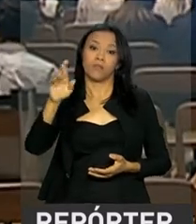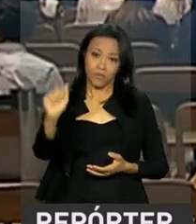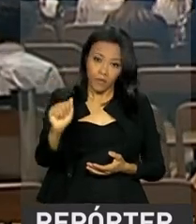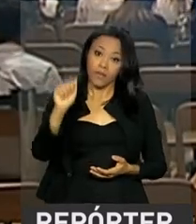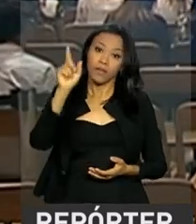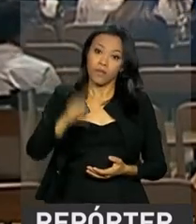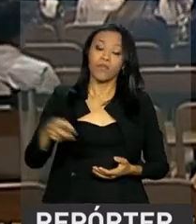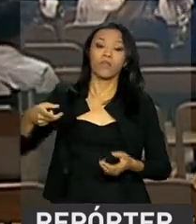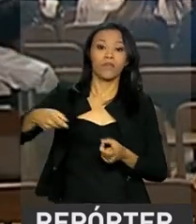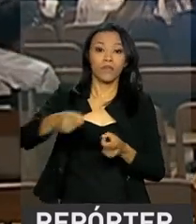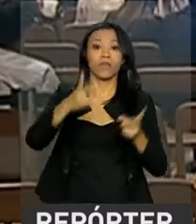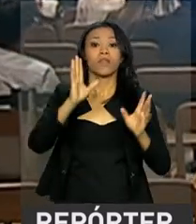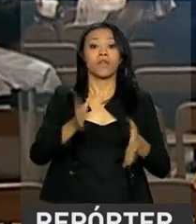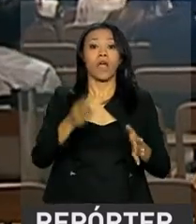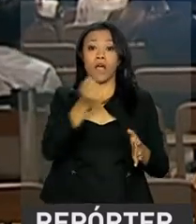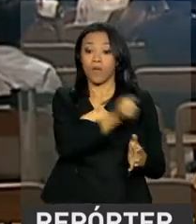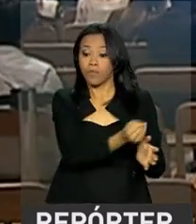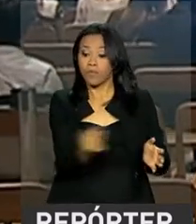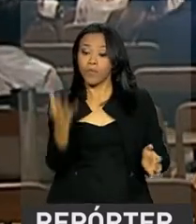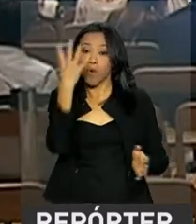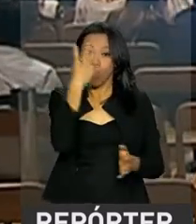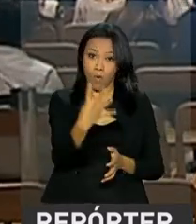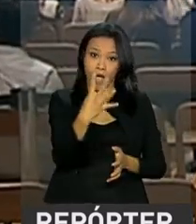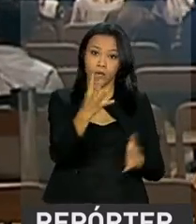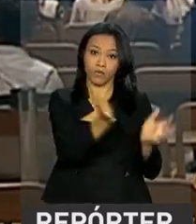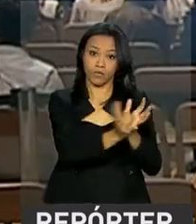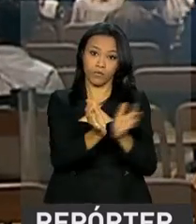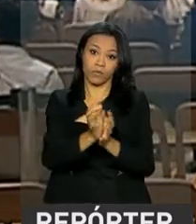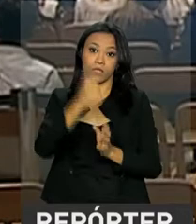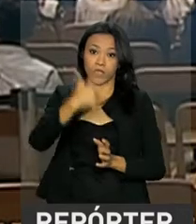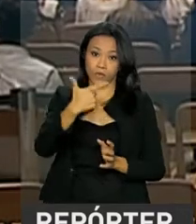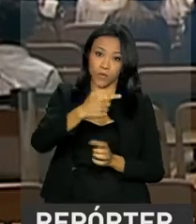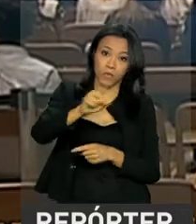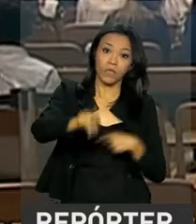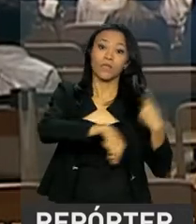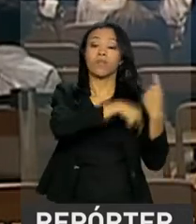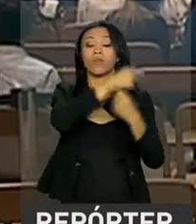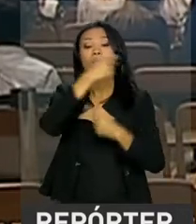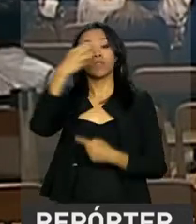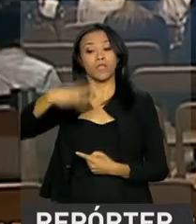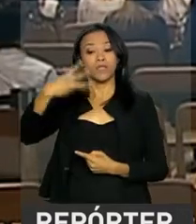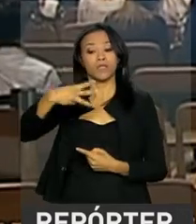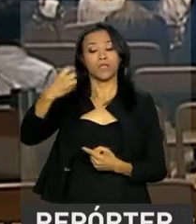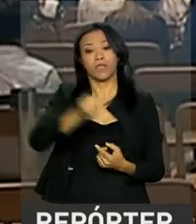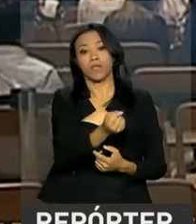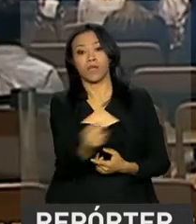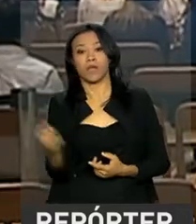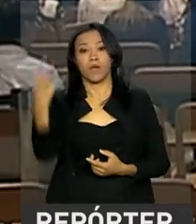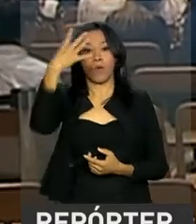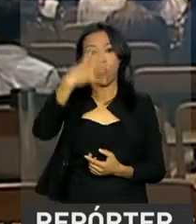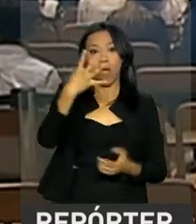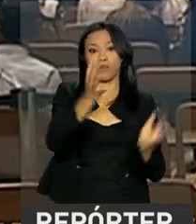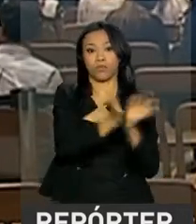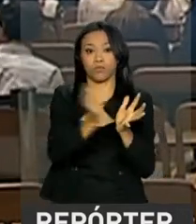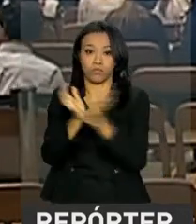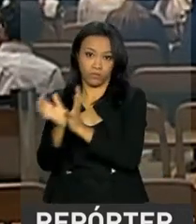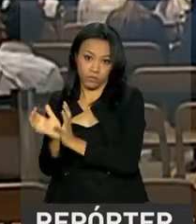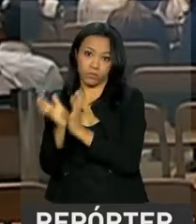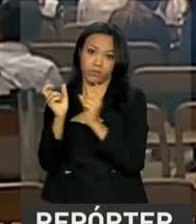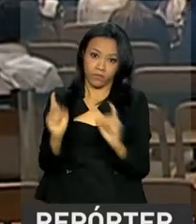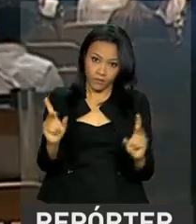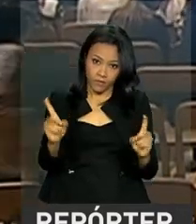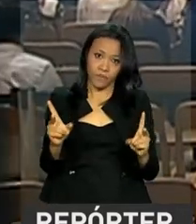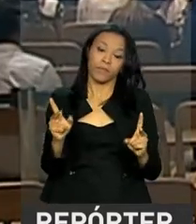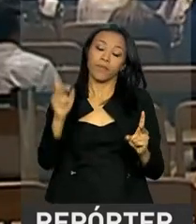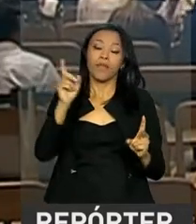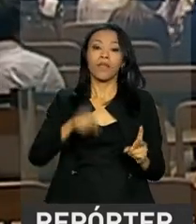de Janeiro, 4 blocos na segunda rodada e outros 4 blocos na terceira rodada. O leilão é